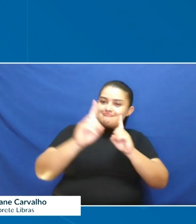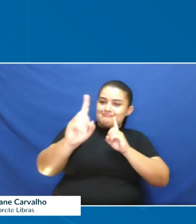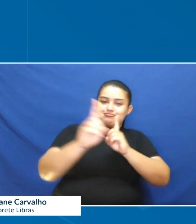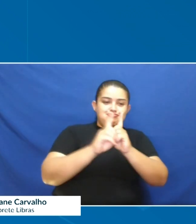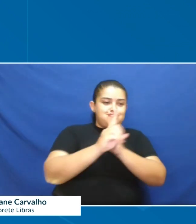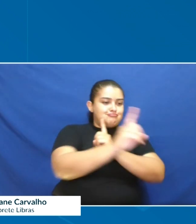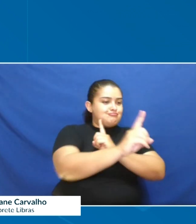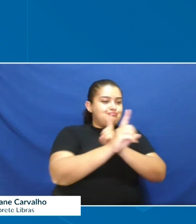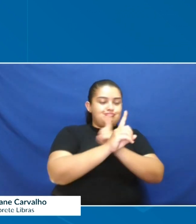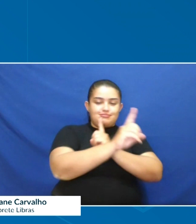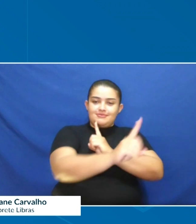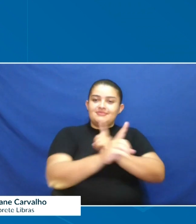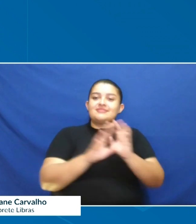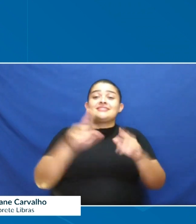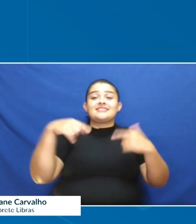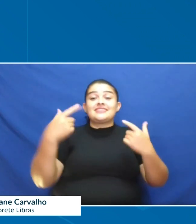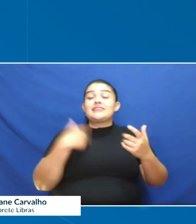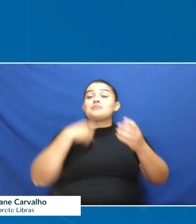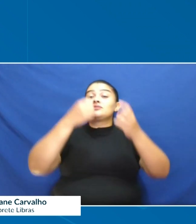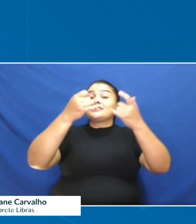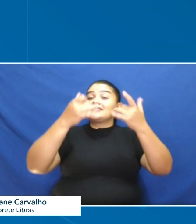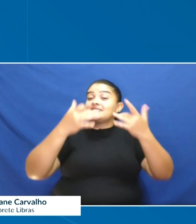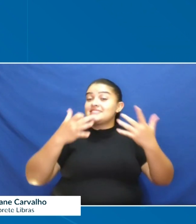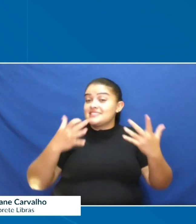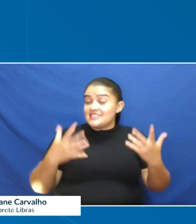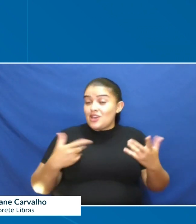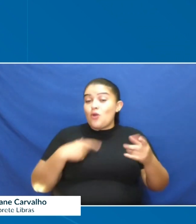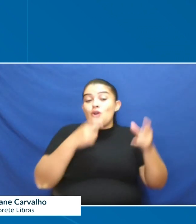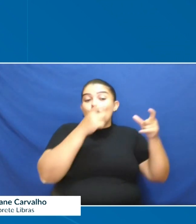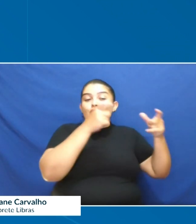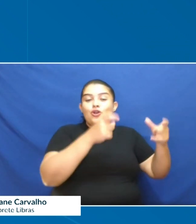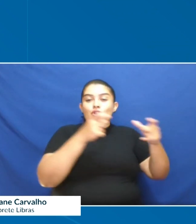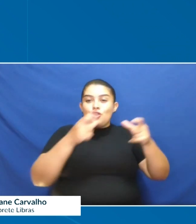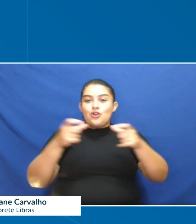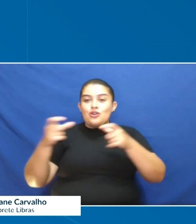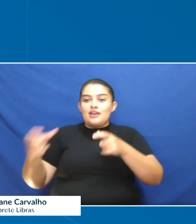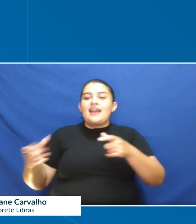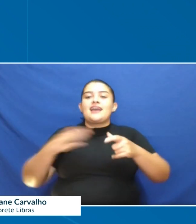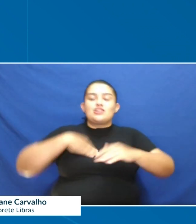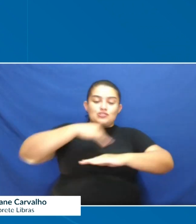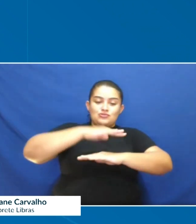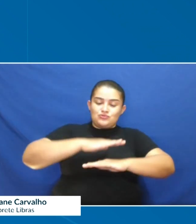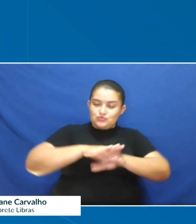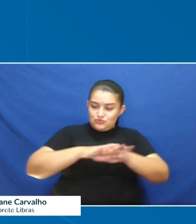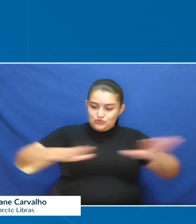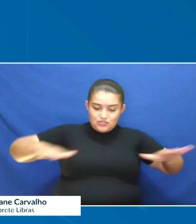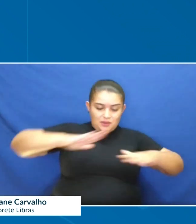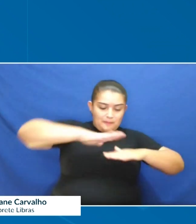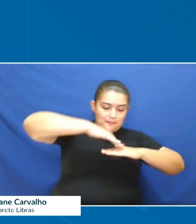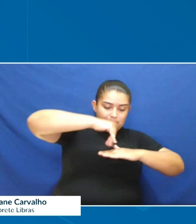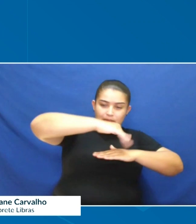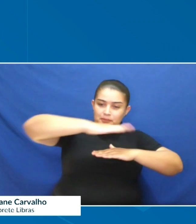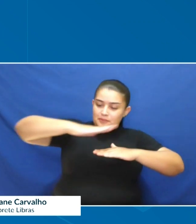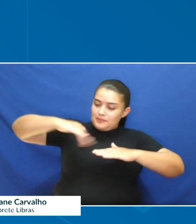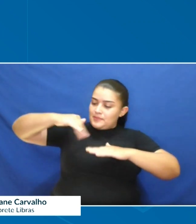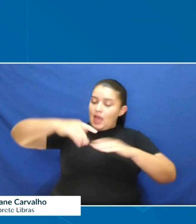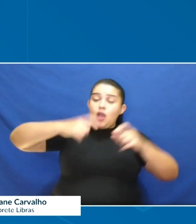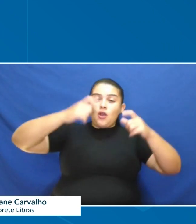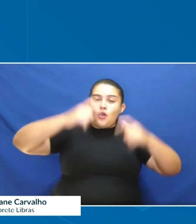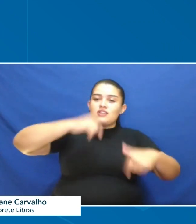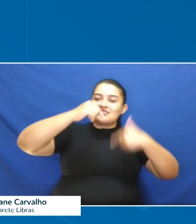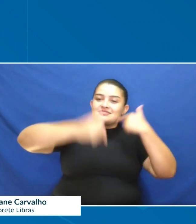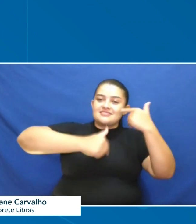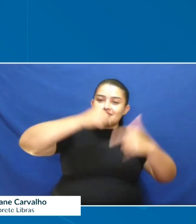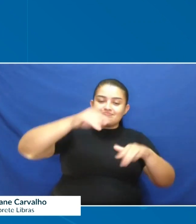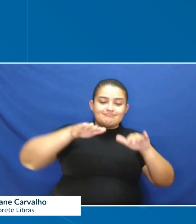pessoas, e aí eles definiram locais, pintaram no chão os locais onde as pessoas estavam trabalhando, dentro da medida